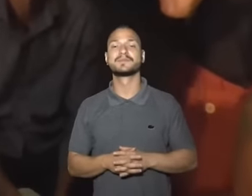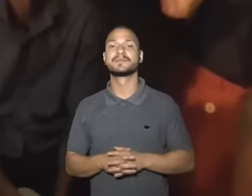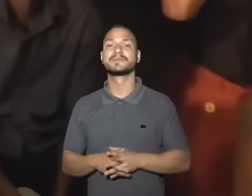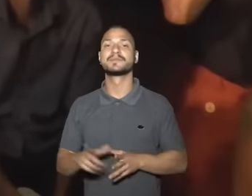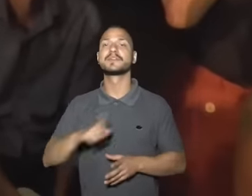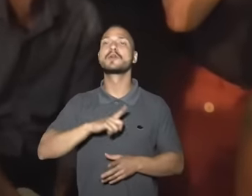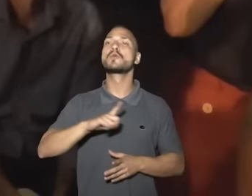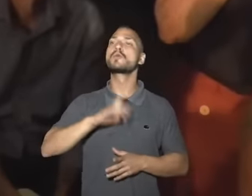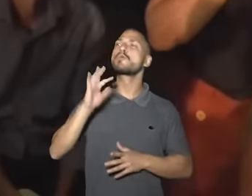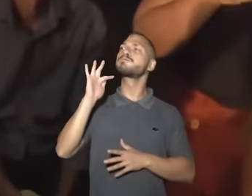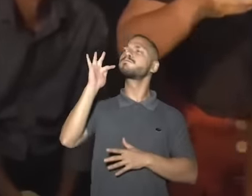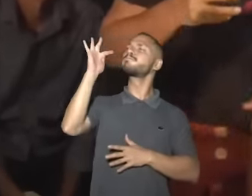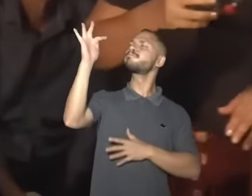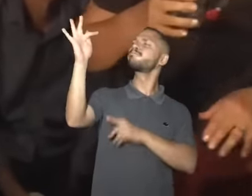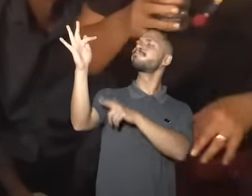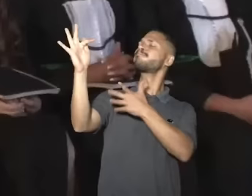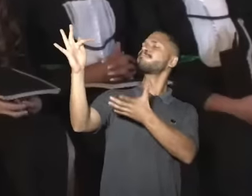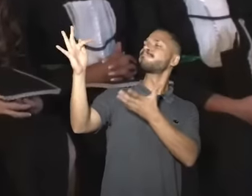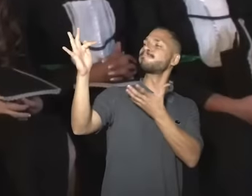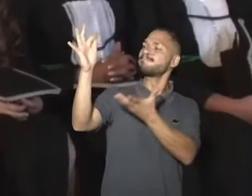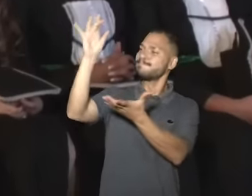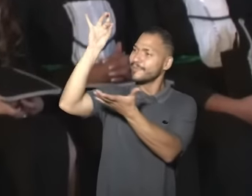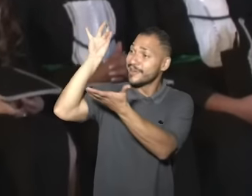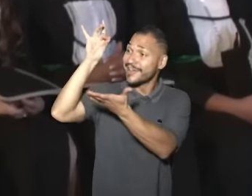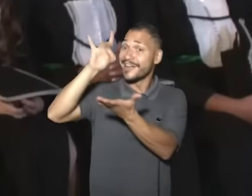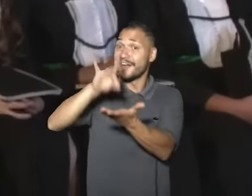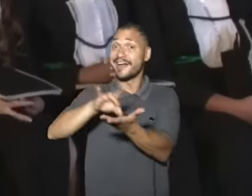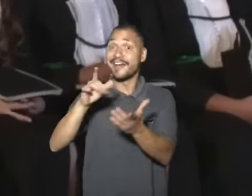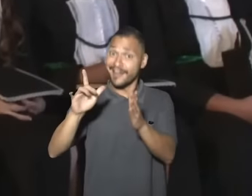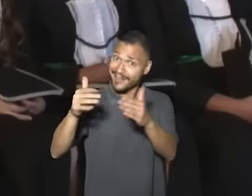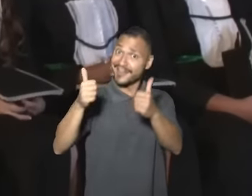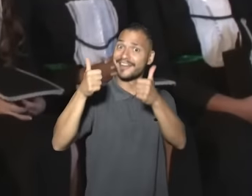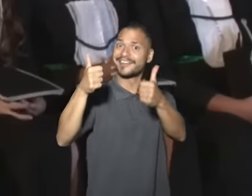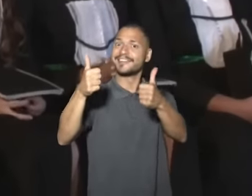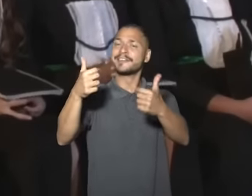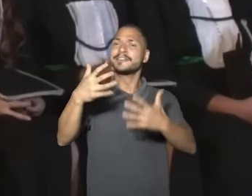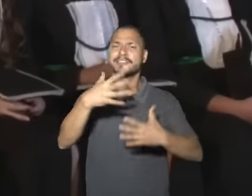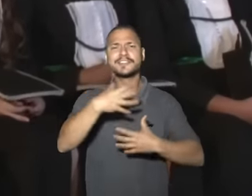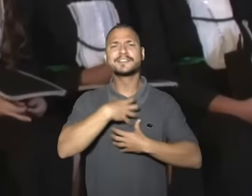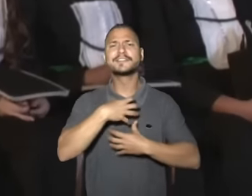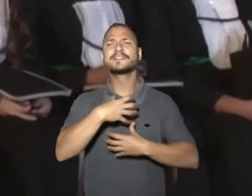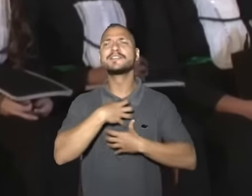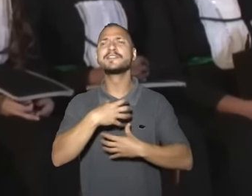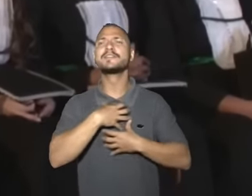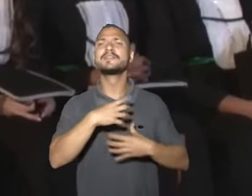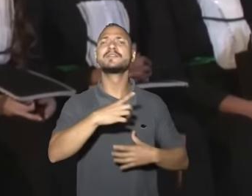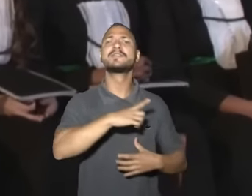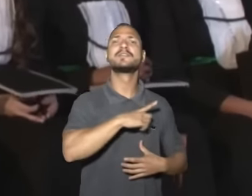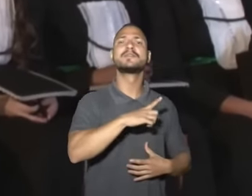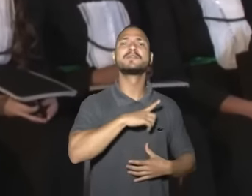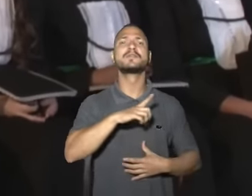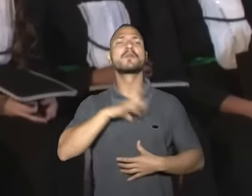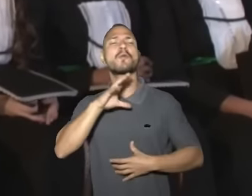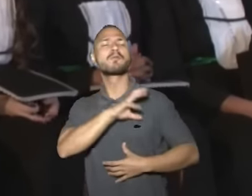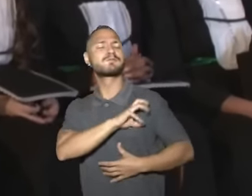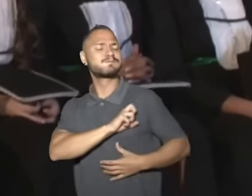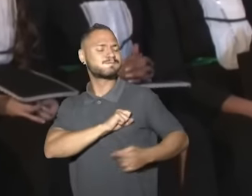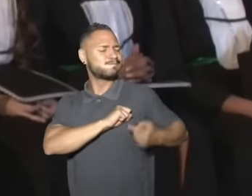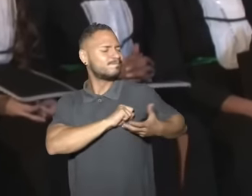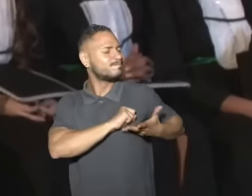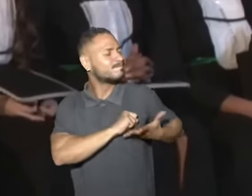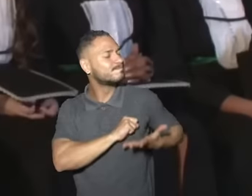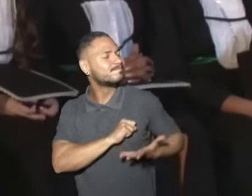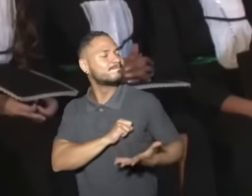O destino que se cumpriu de sentir teu calor e